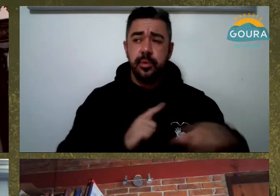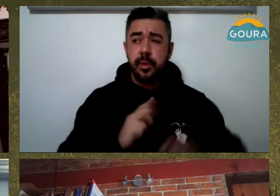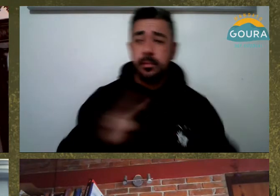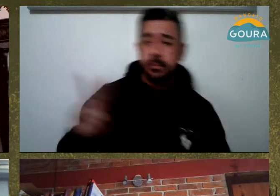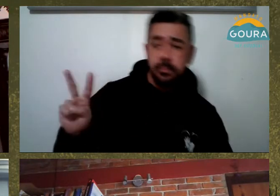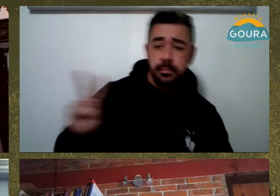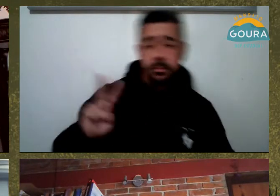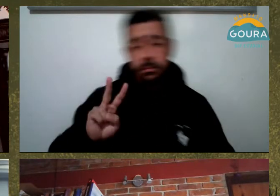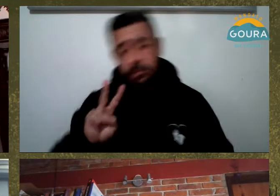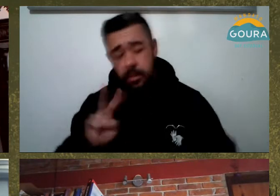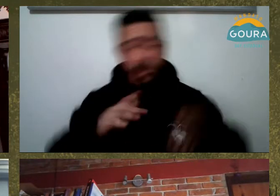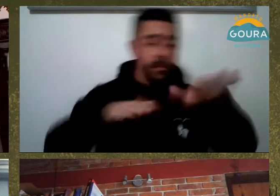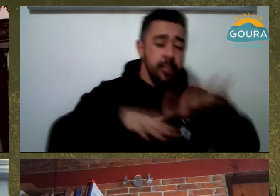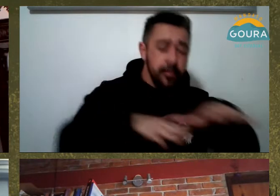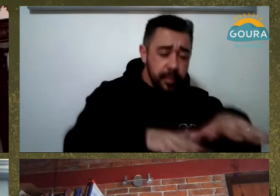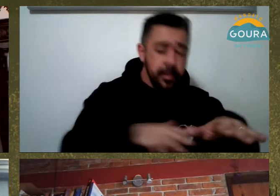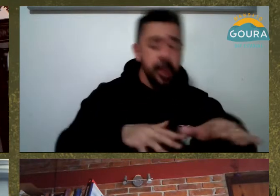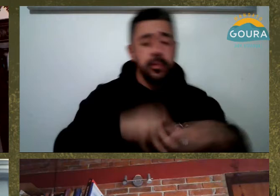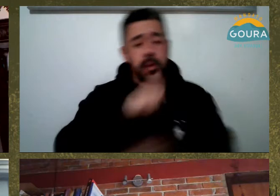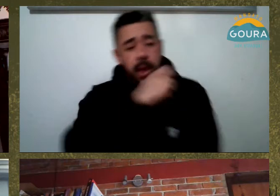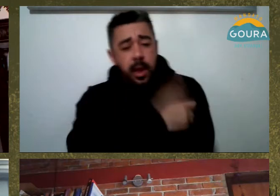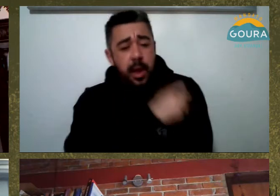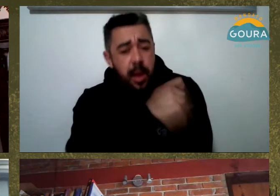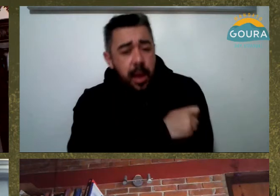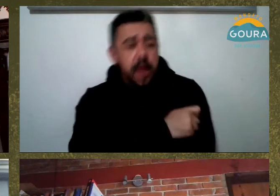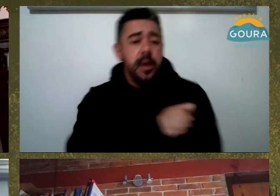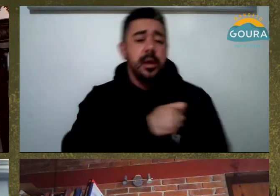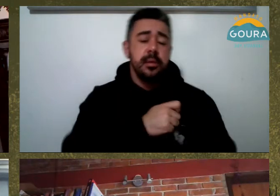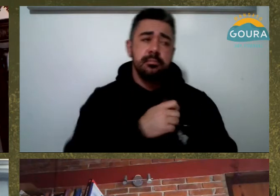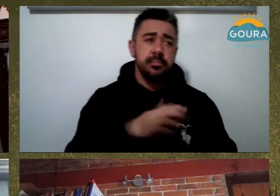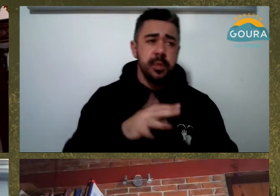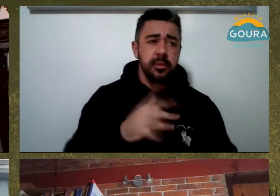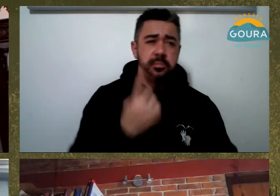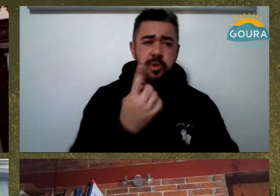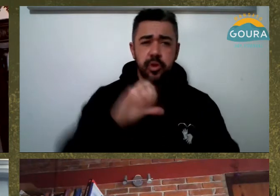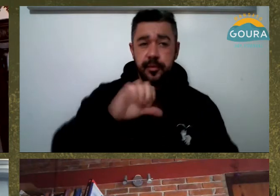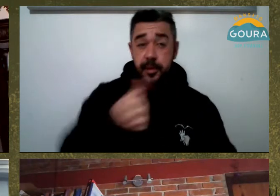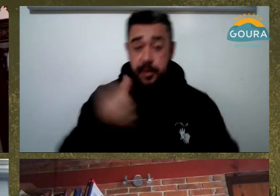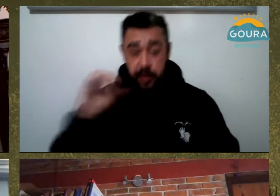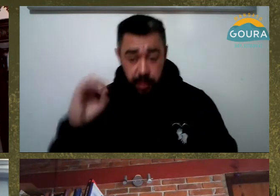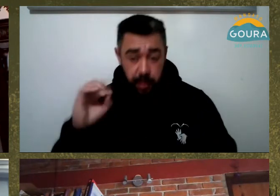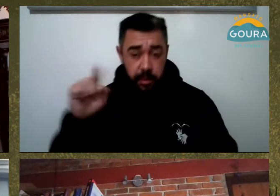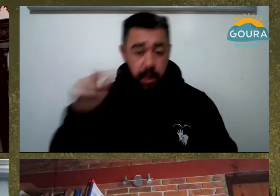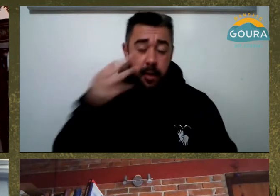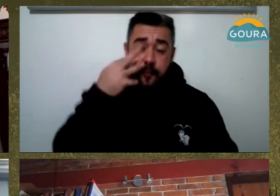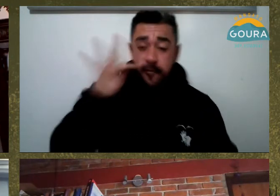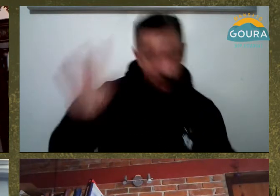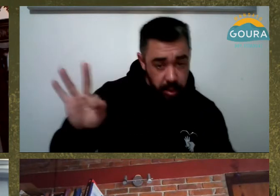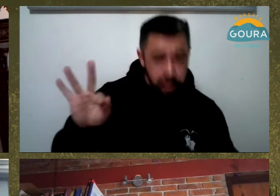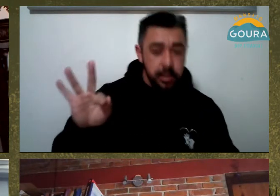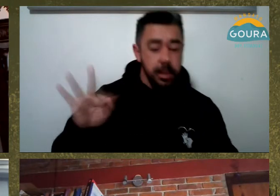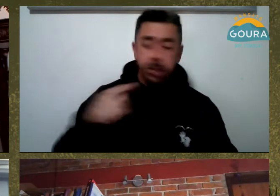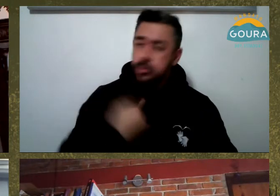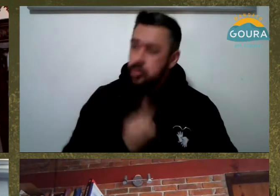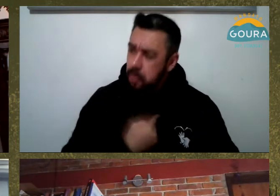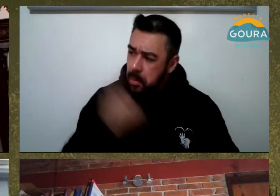estudantil do final dos anos 60 em França, chegavam-nos completamente